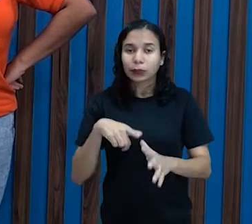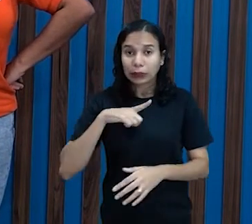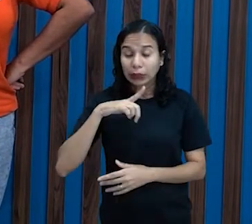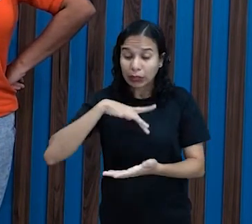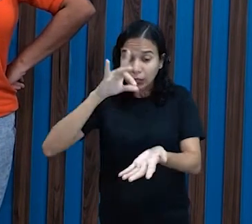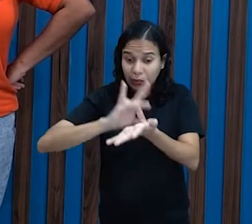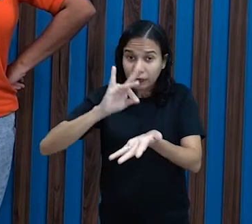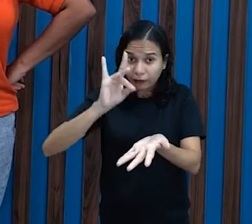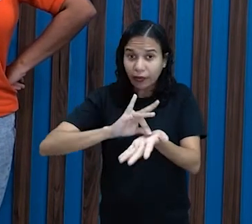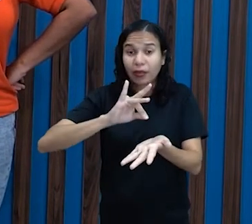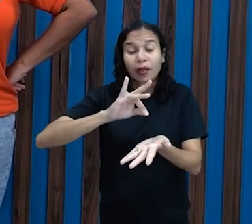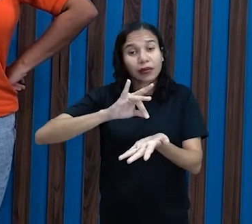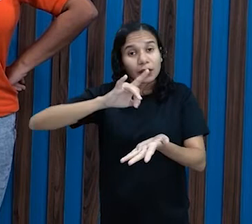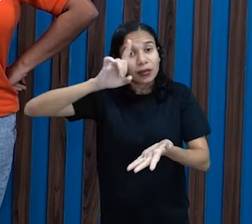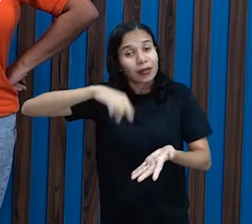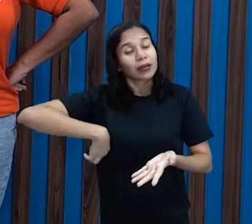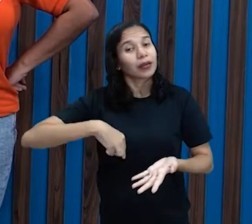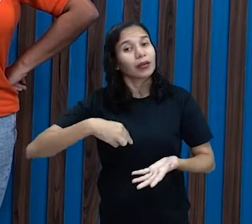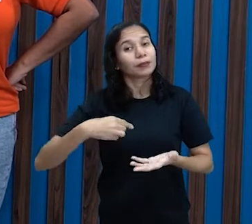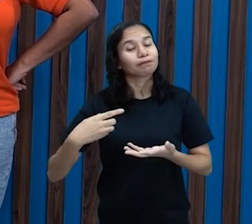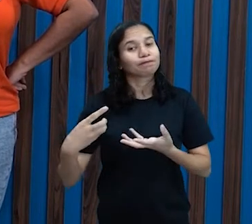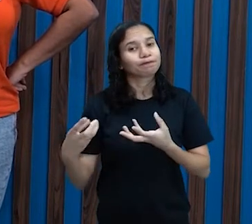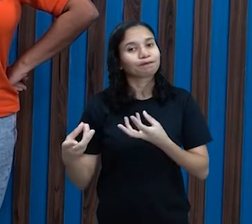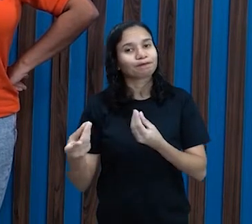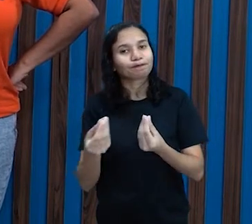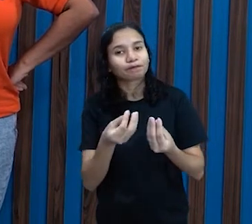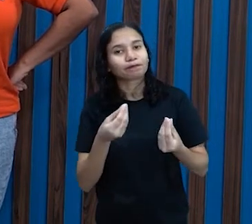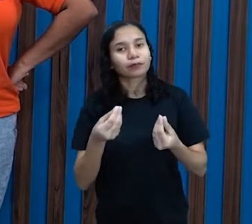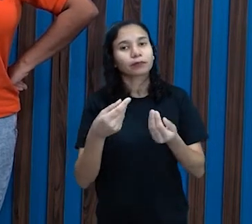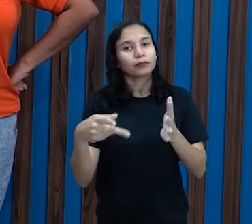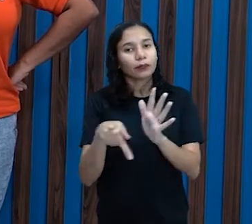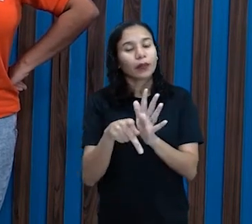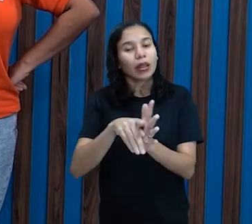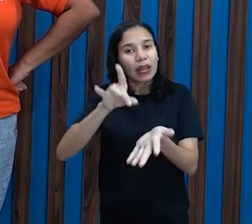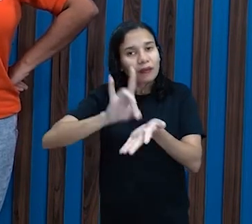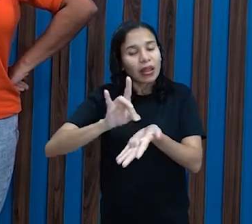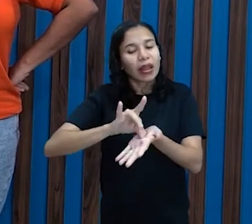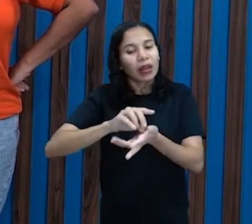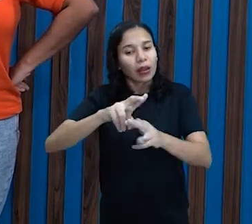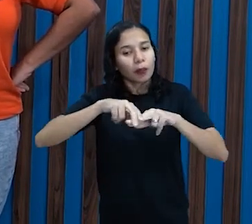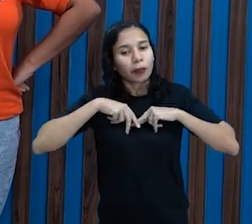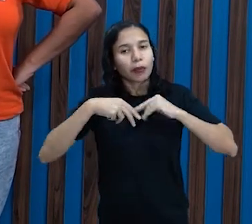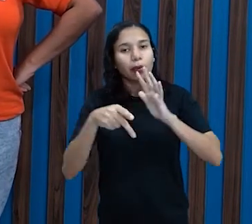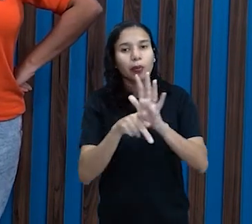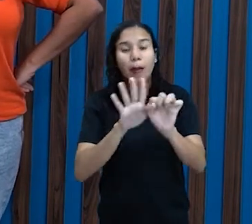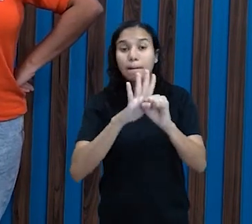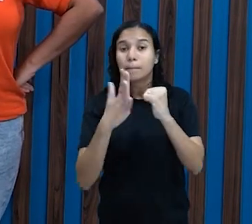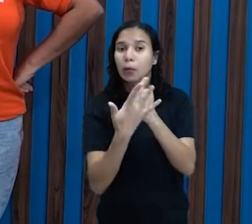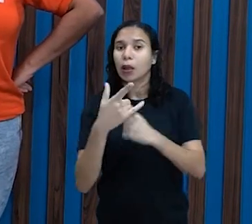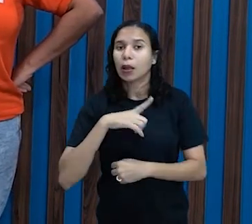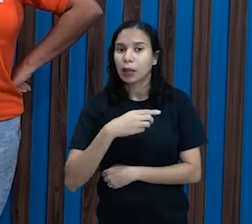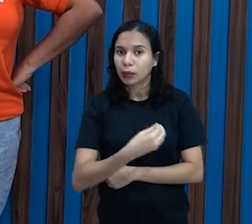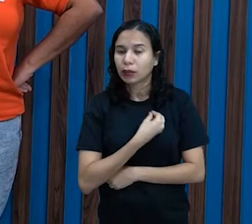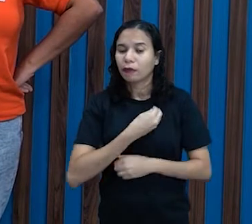de fato, é um dos motivos pelos quais a pandemia